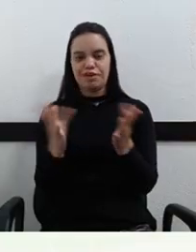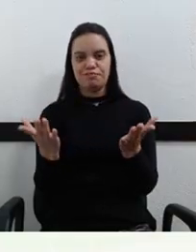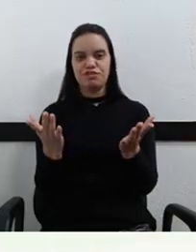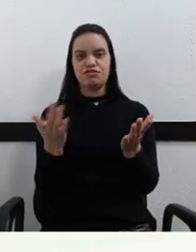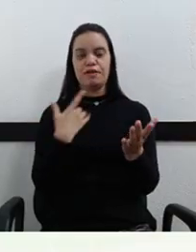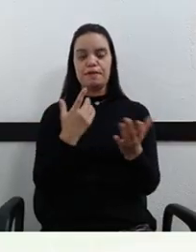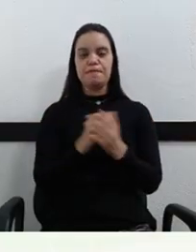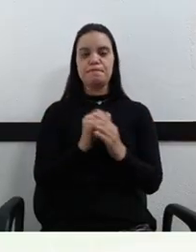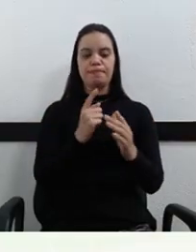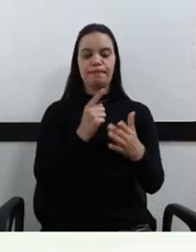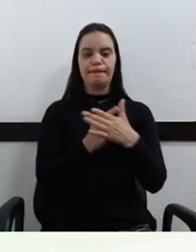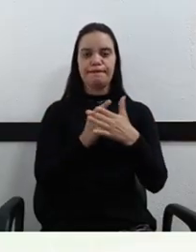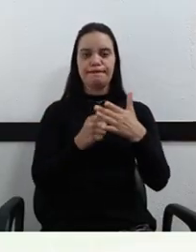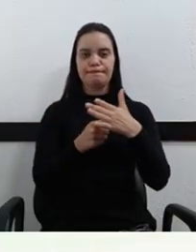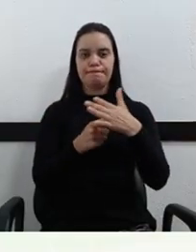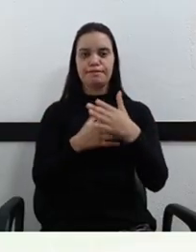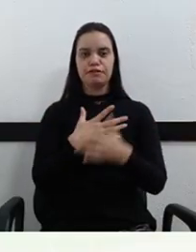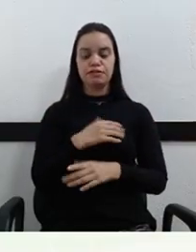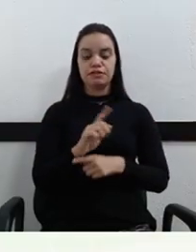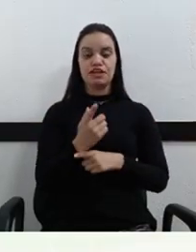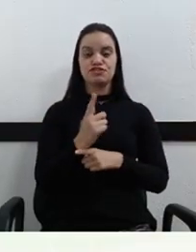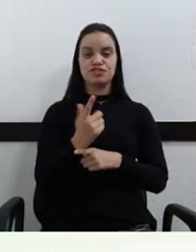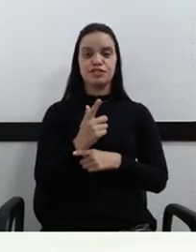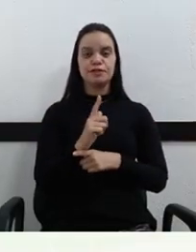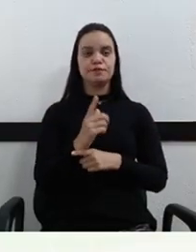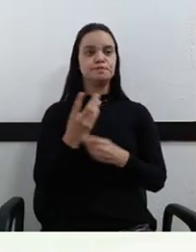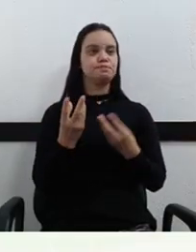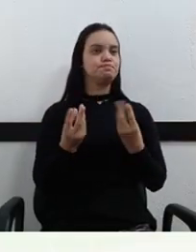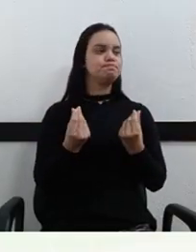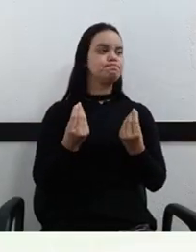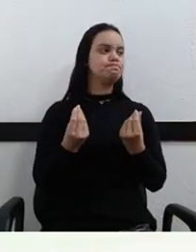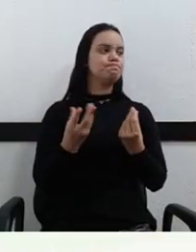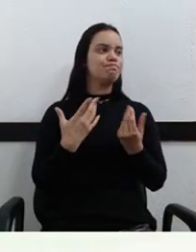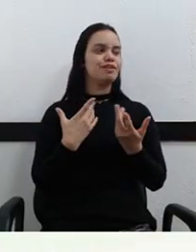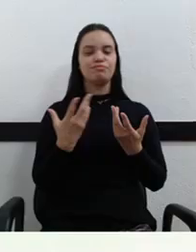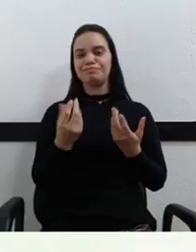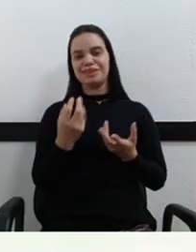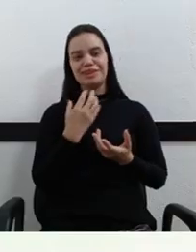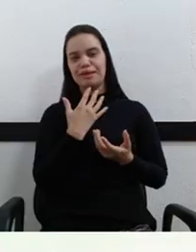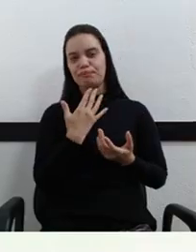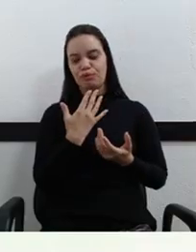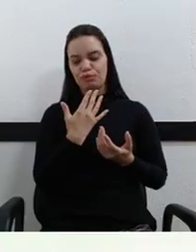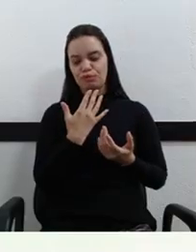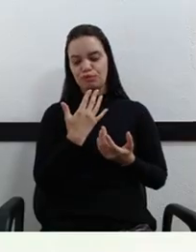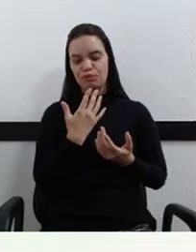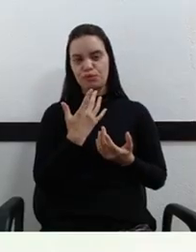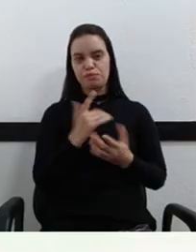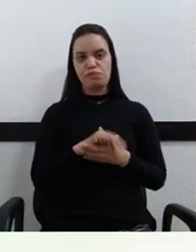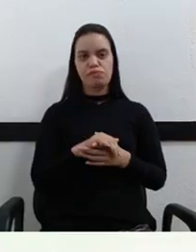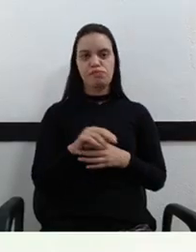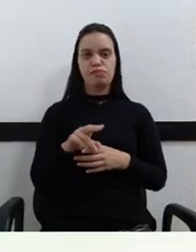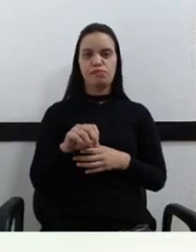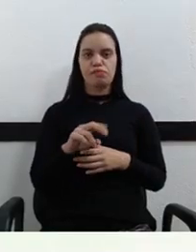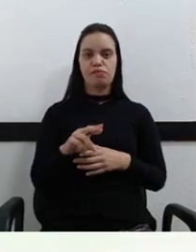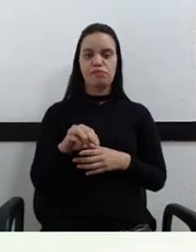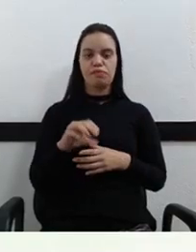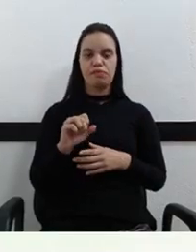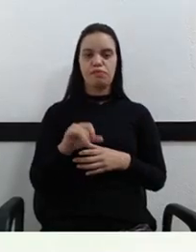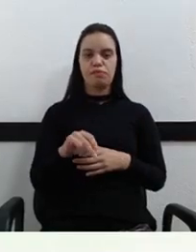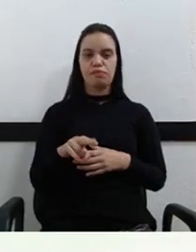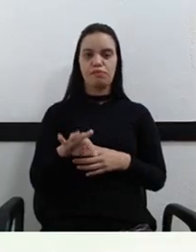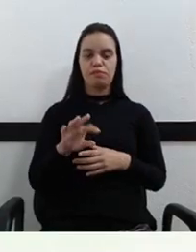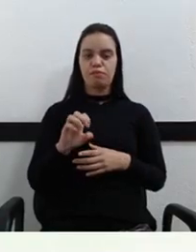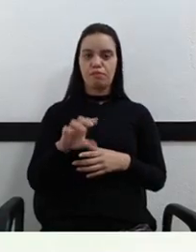impõe por decisão da gestão não tem nenhum arcabouço na normativa interna, de modo